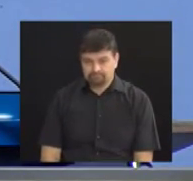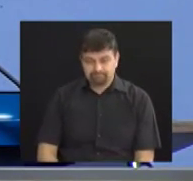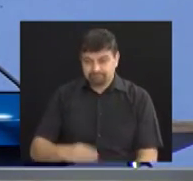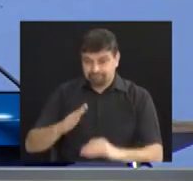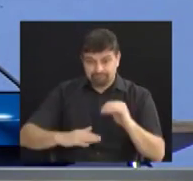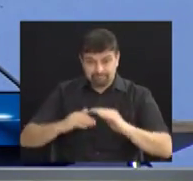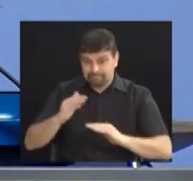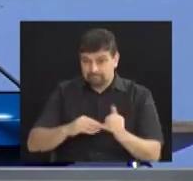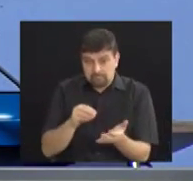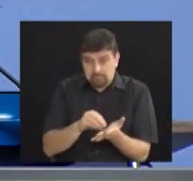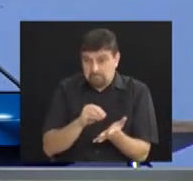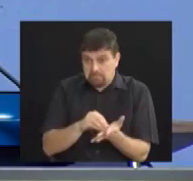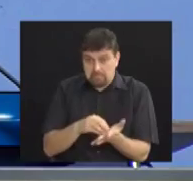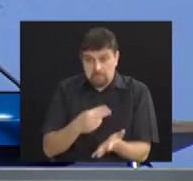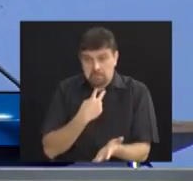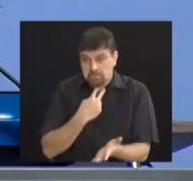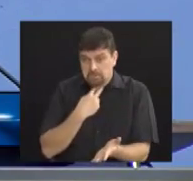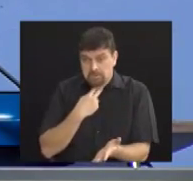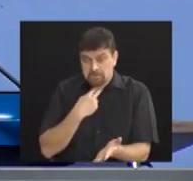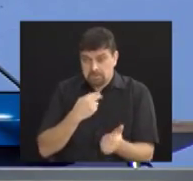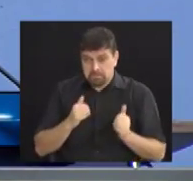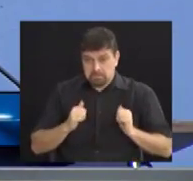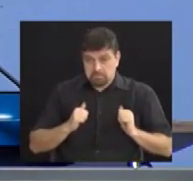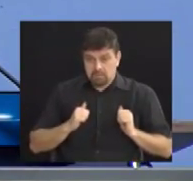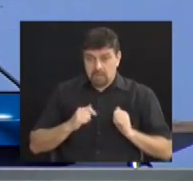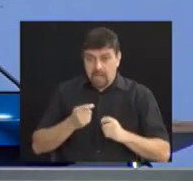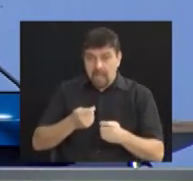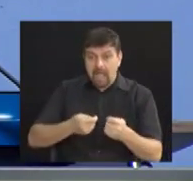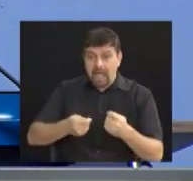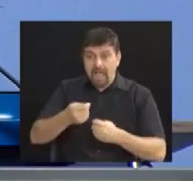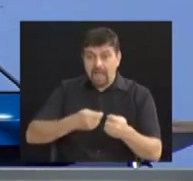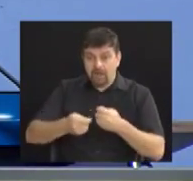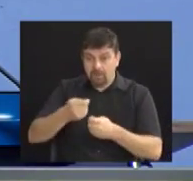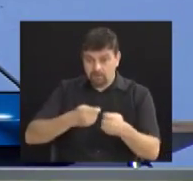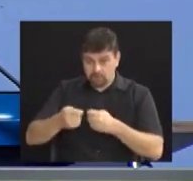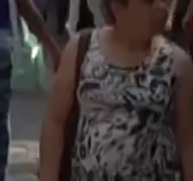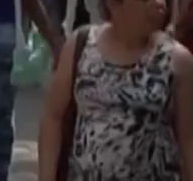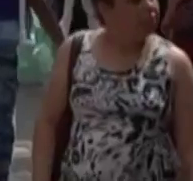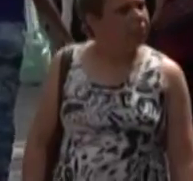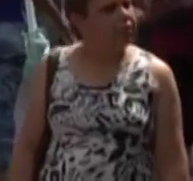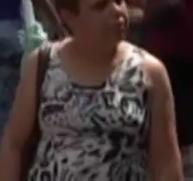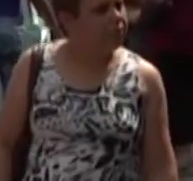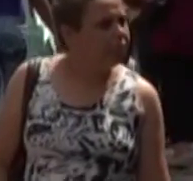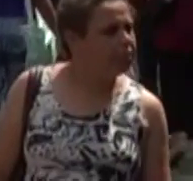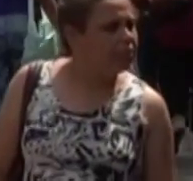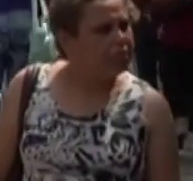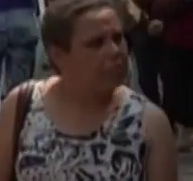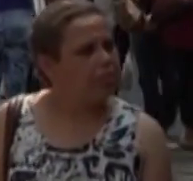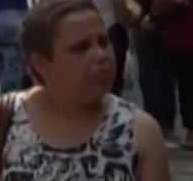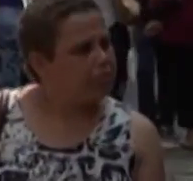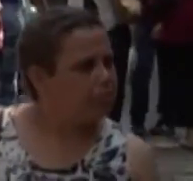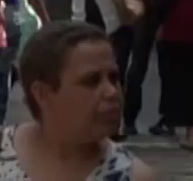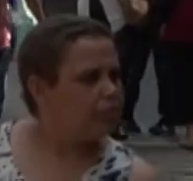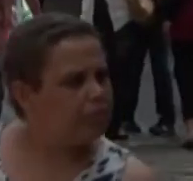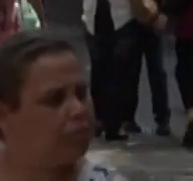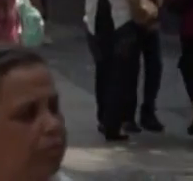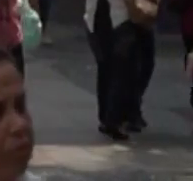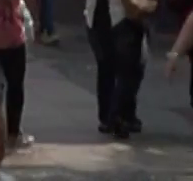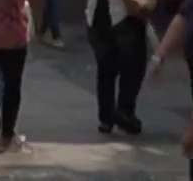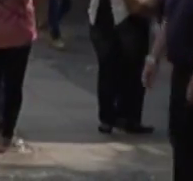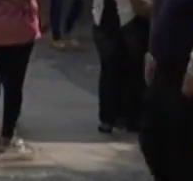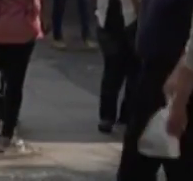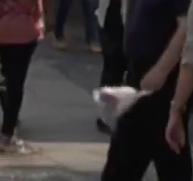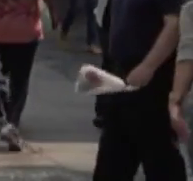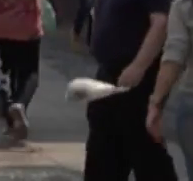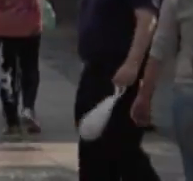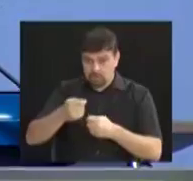ação, a nossa economia está sentindo muito. Ferrari cita o desemprego como uma de